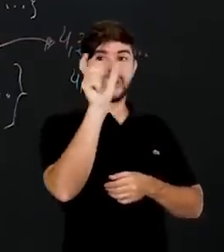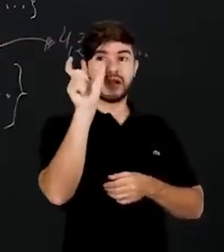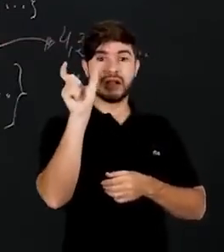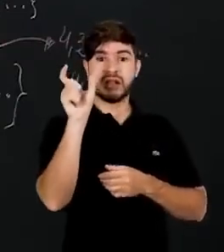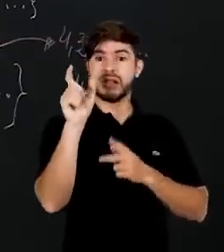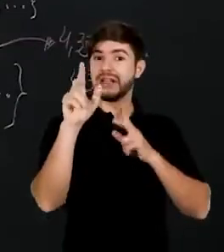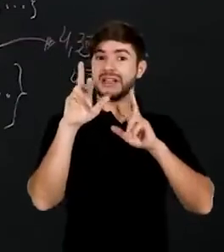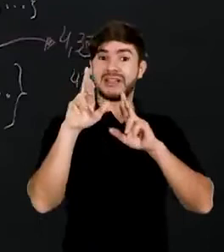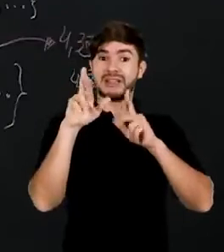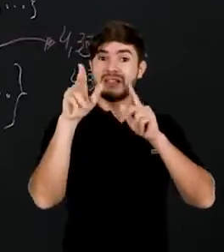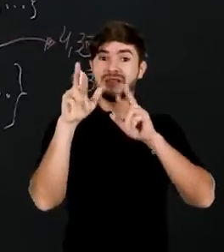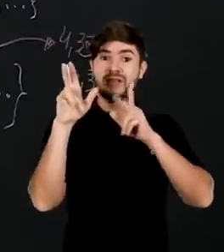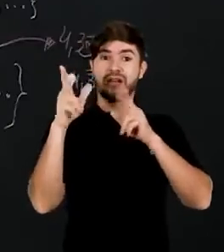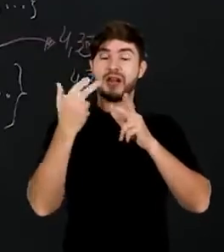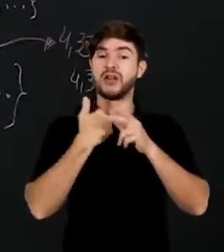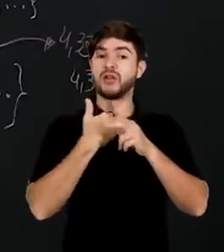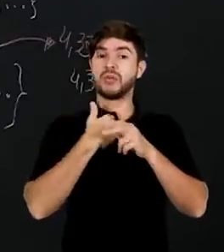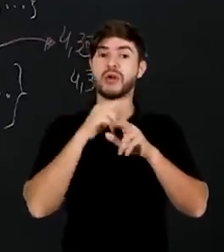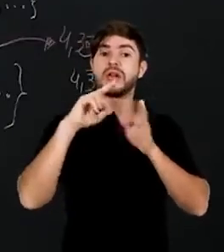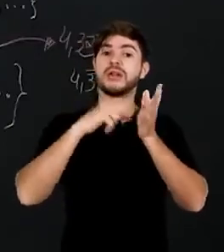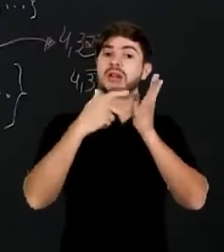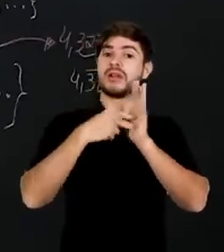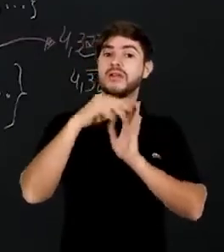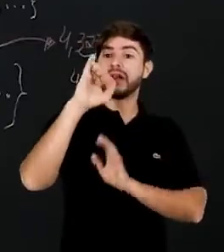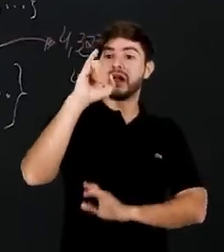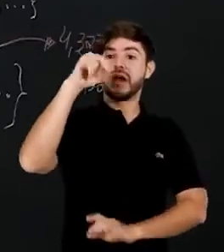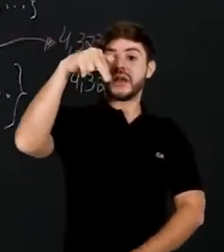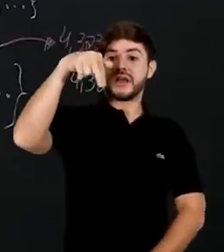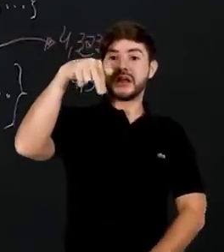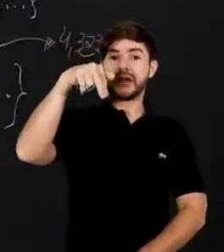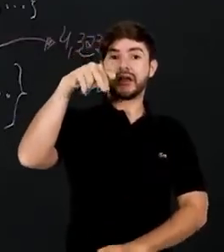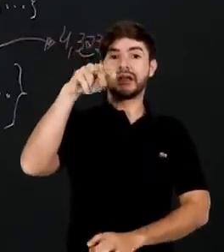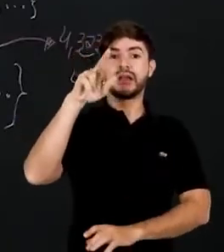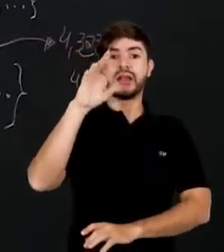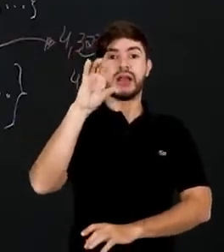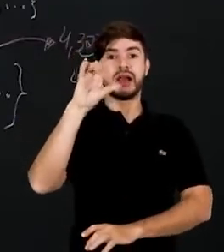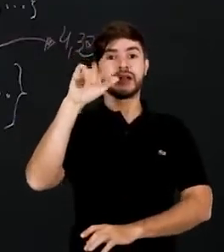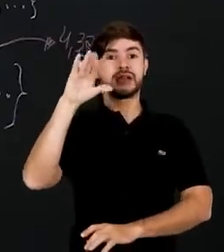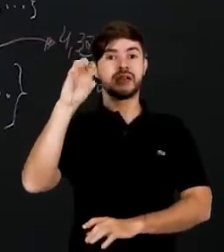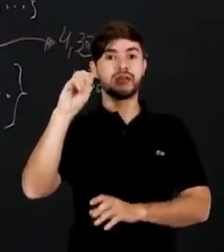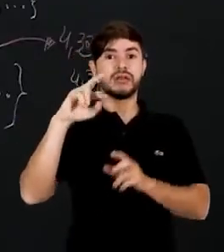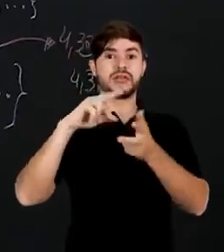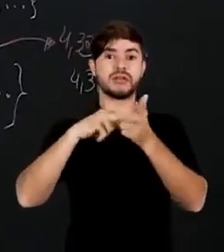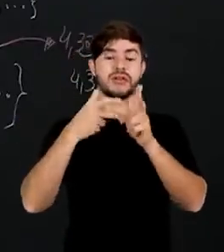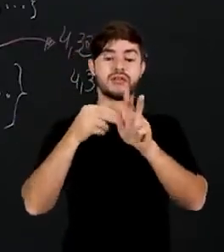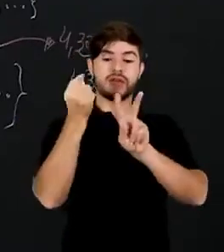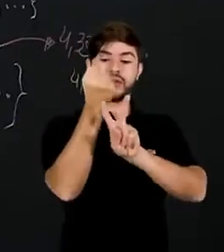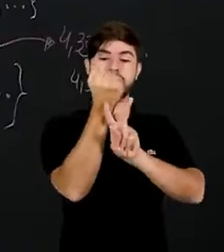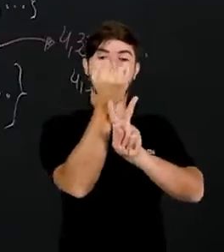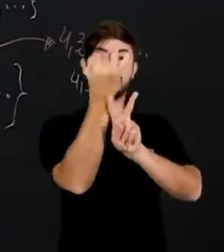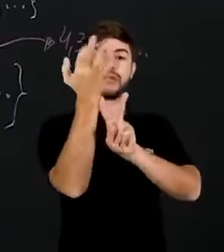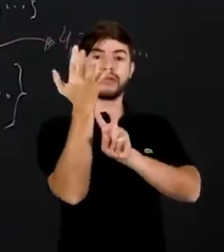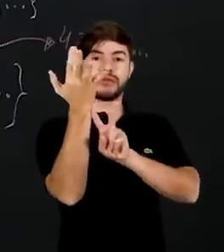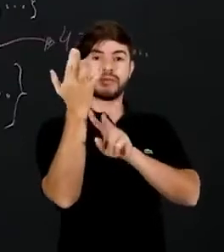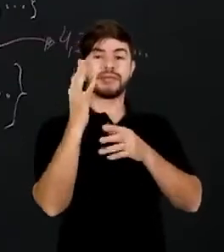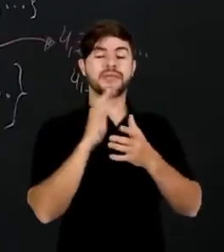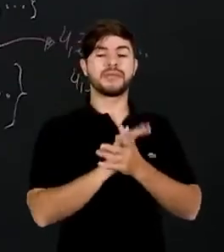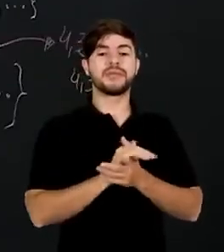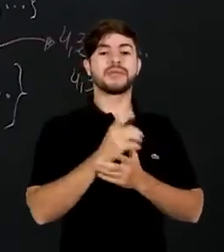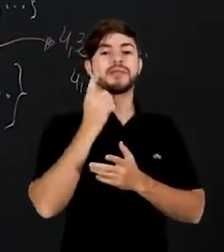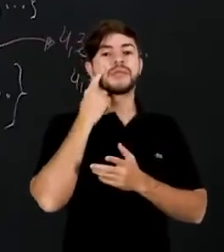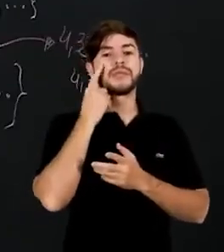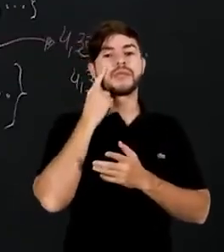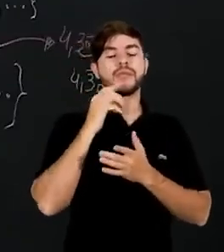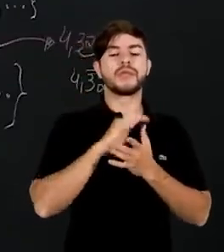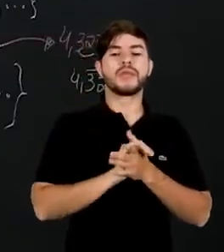decimal não tem ninguém que se repita. Uma outra forma de repente, também identificar um número irracional é